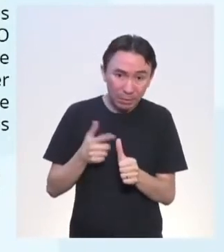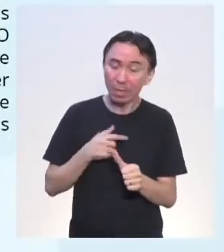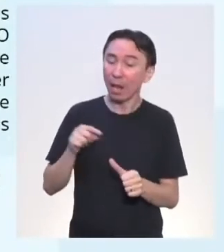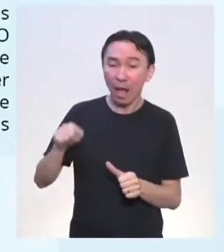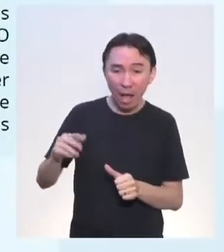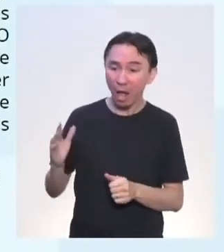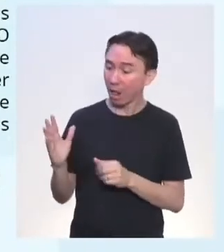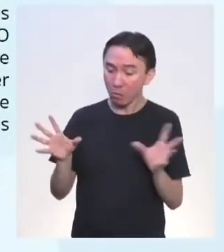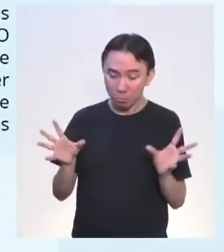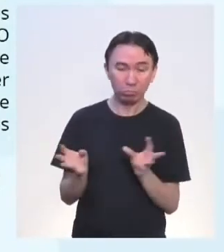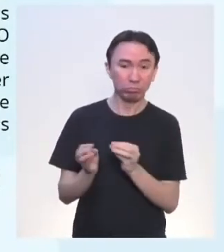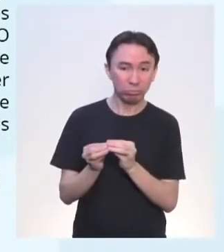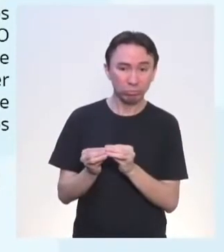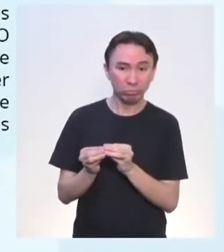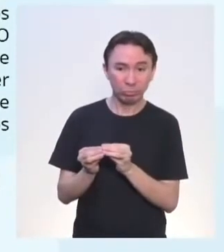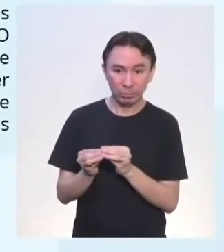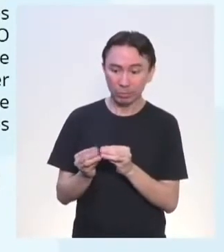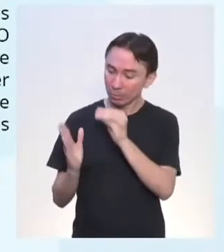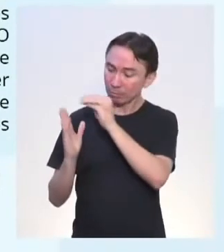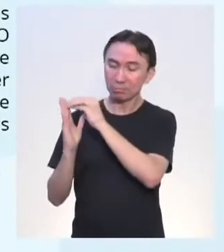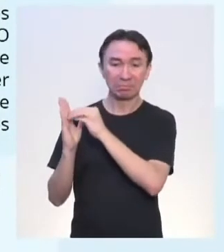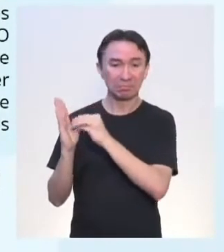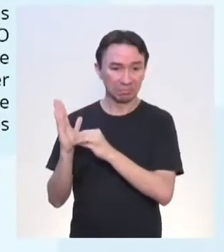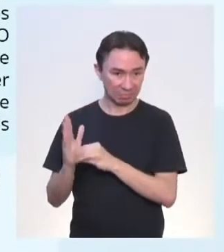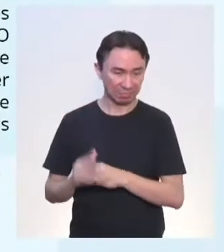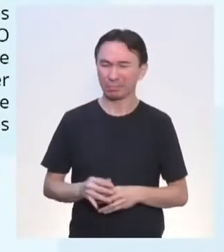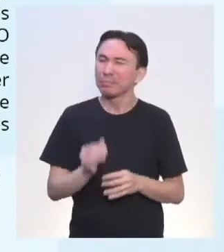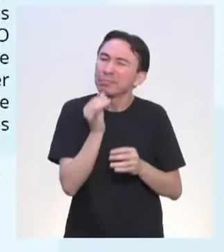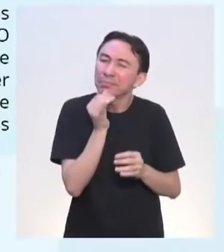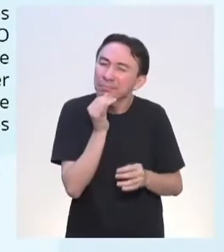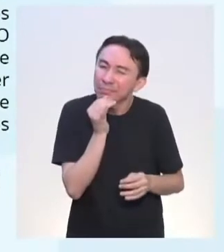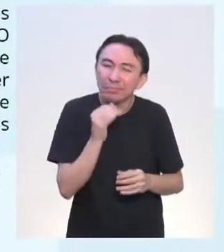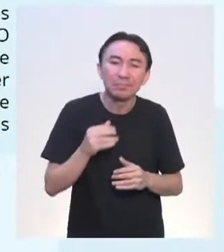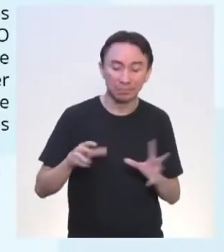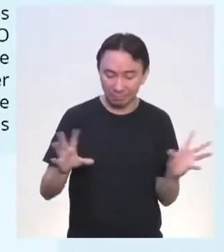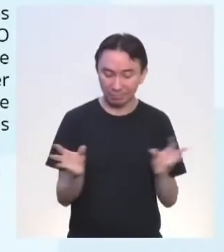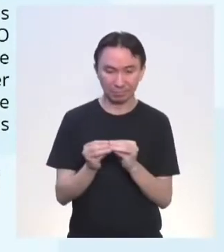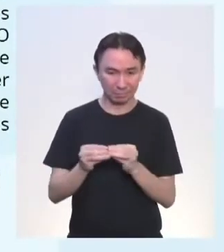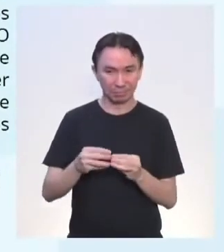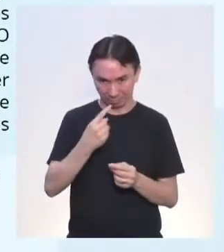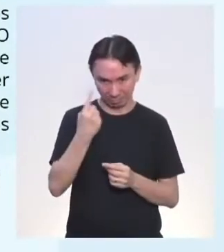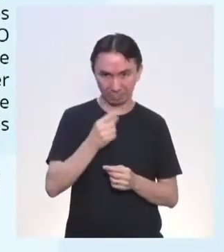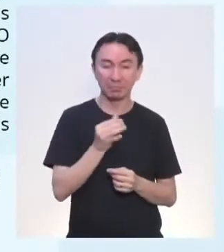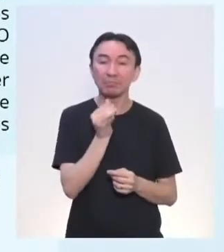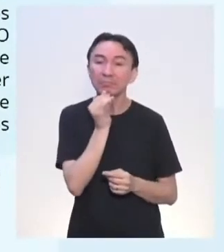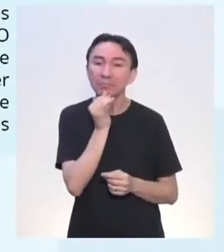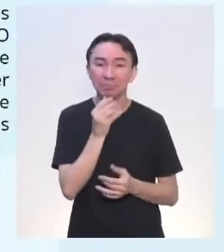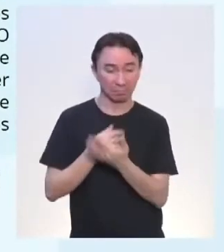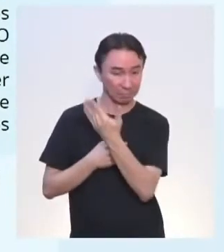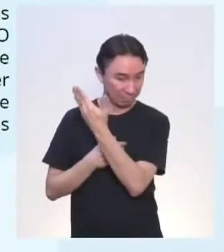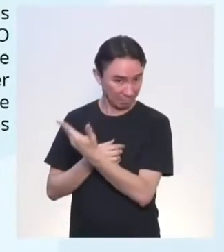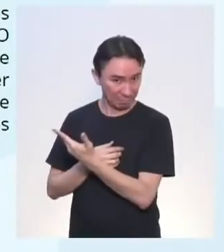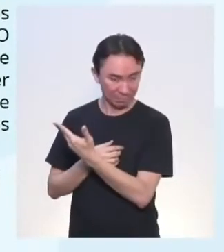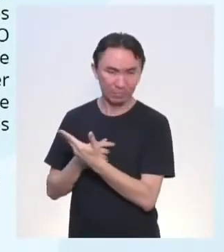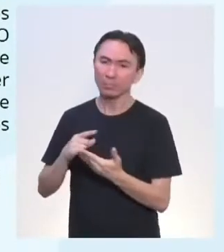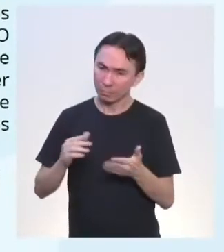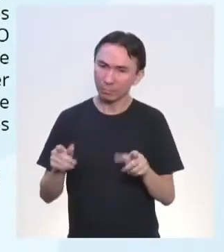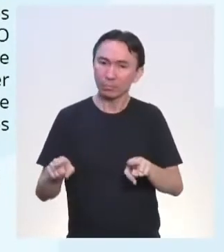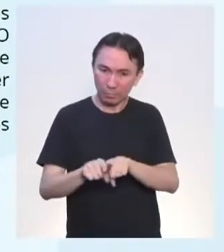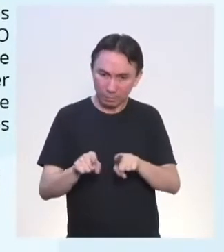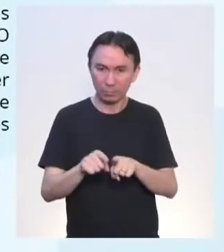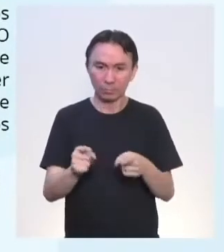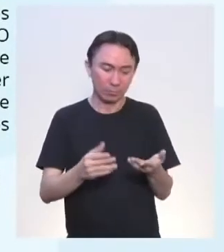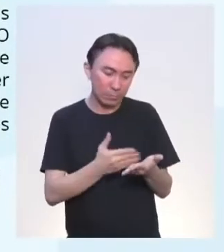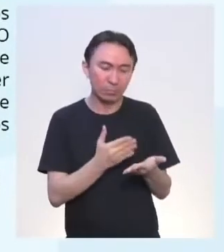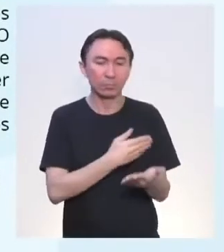trazer essas partes principais, né? Então, o exemplo 1 do resumo, que também está no caderno do aluno, tá, do Aprender Sempre, é de um